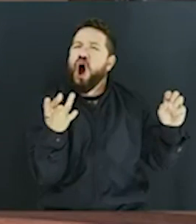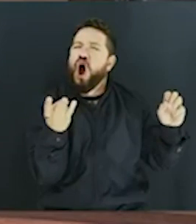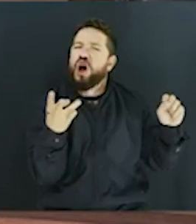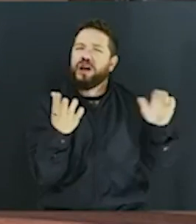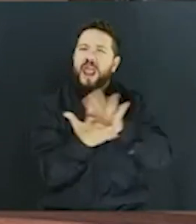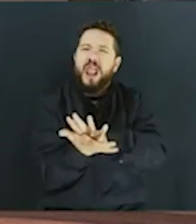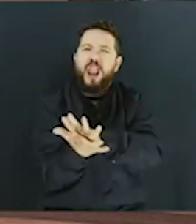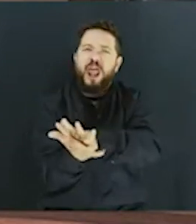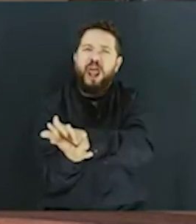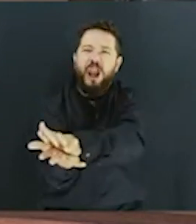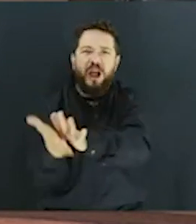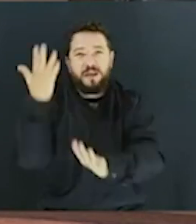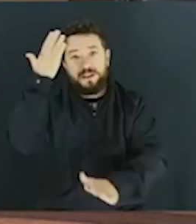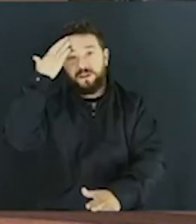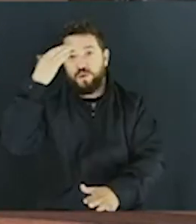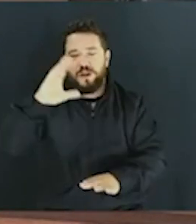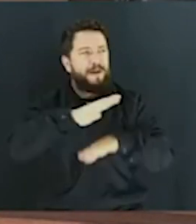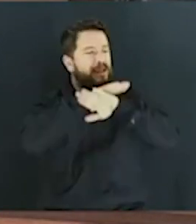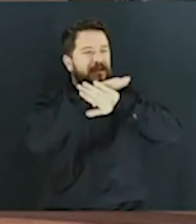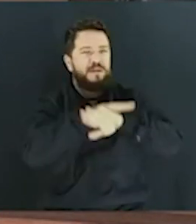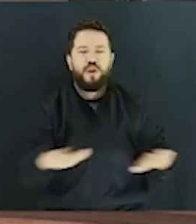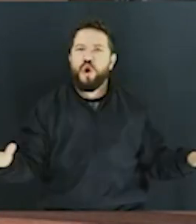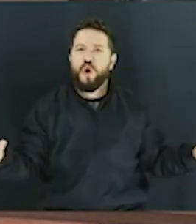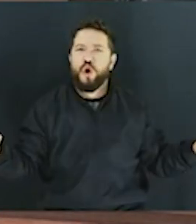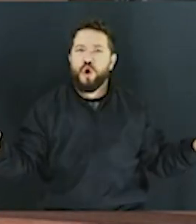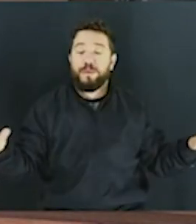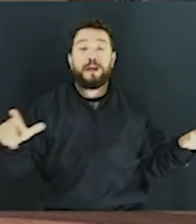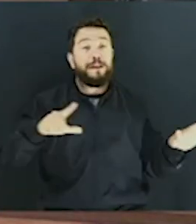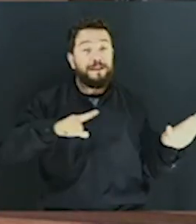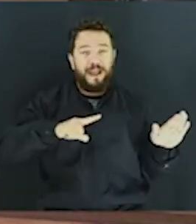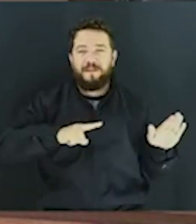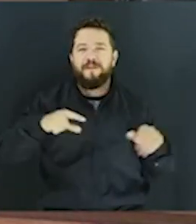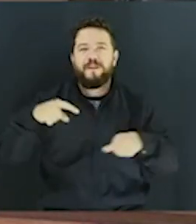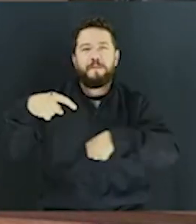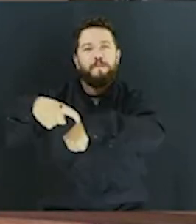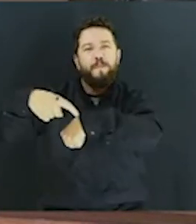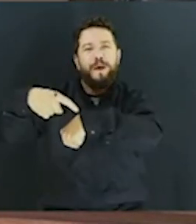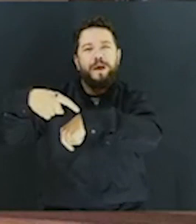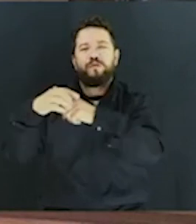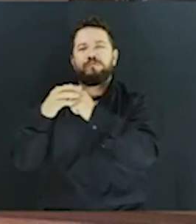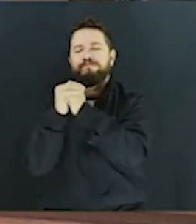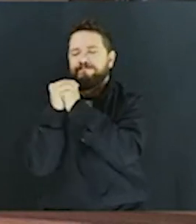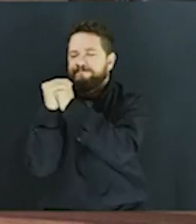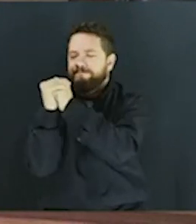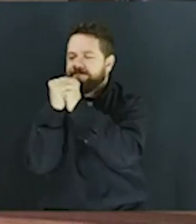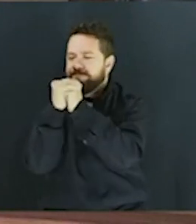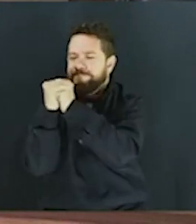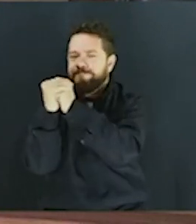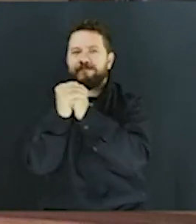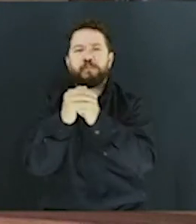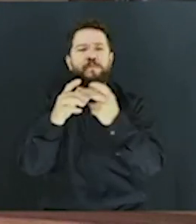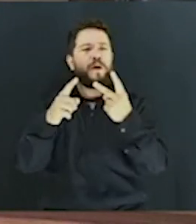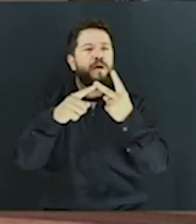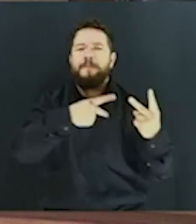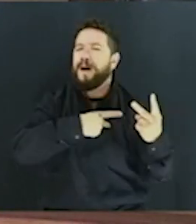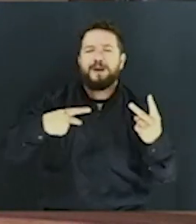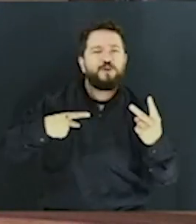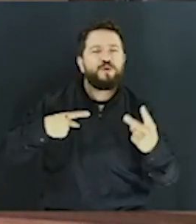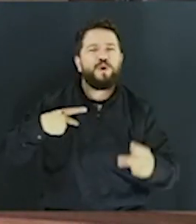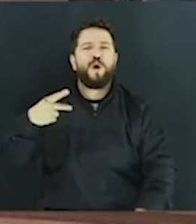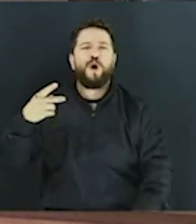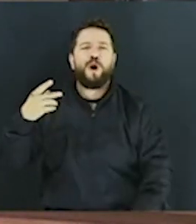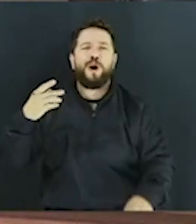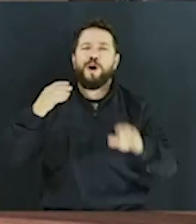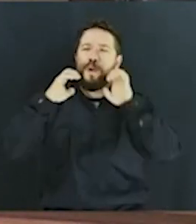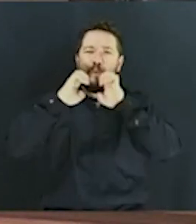cidade. Alguns pastores que estiveram ali orando pela cidade, orando pela juventude curitibana